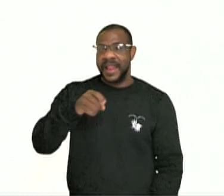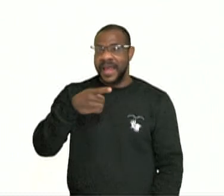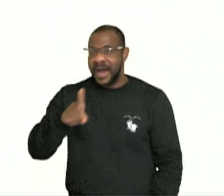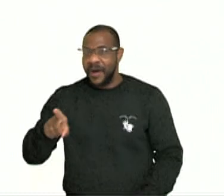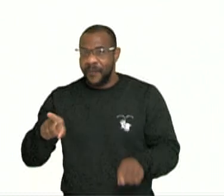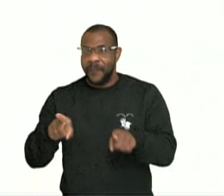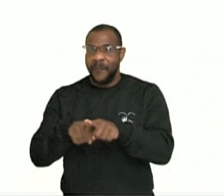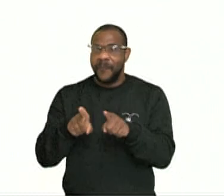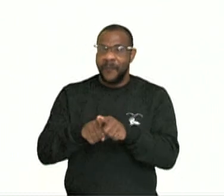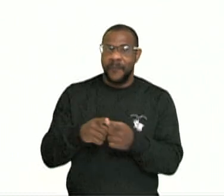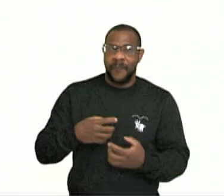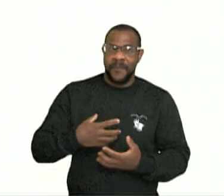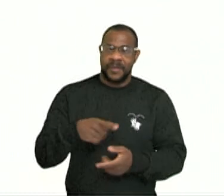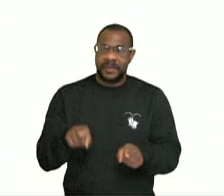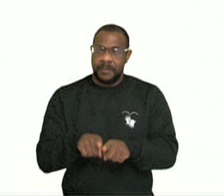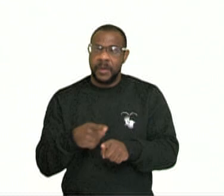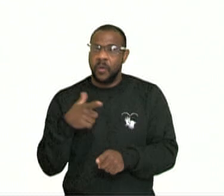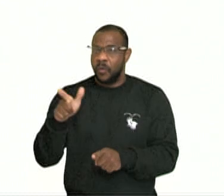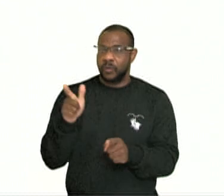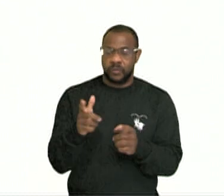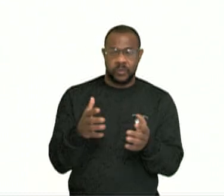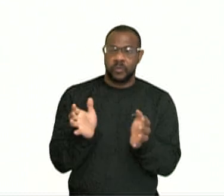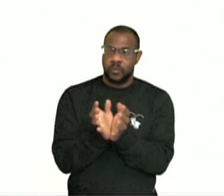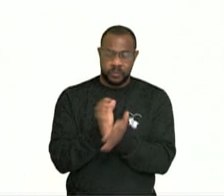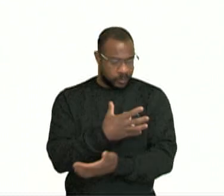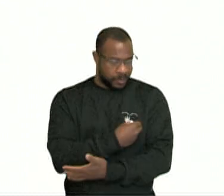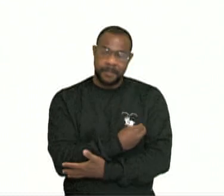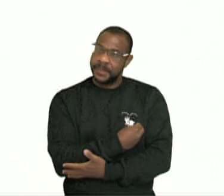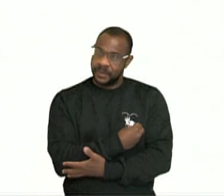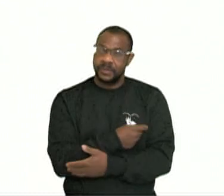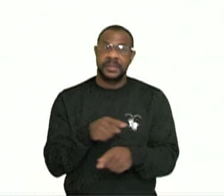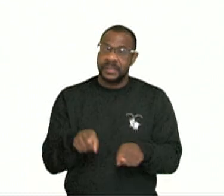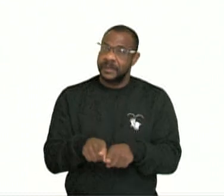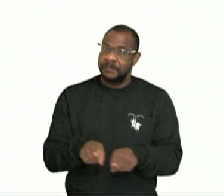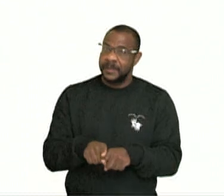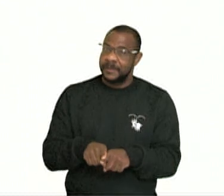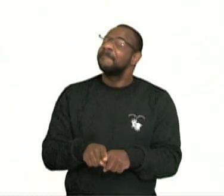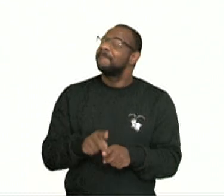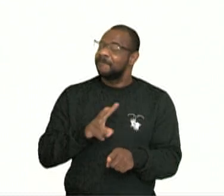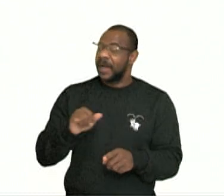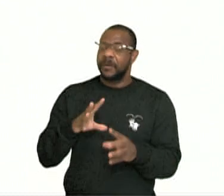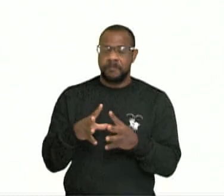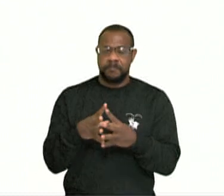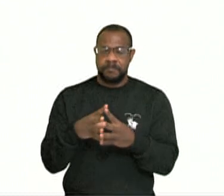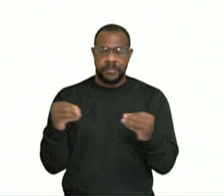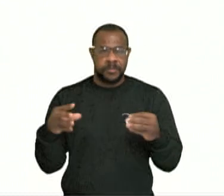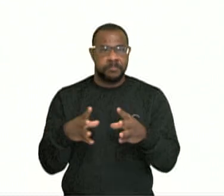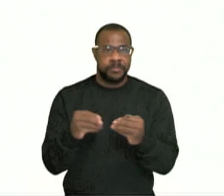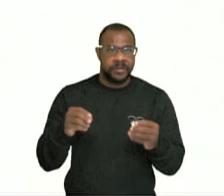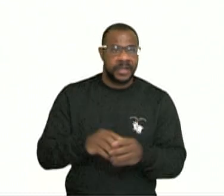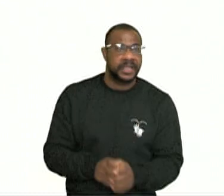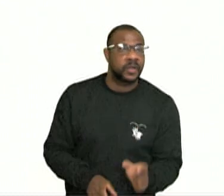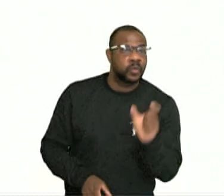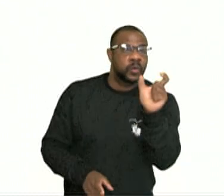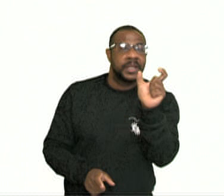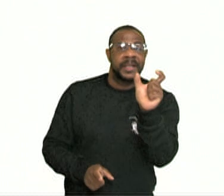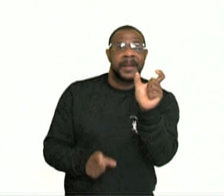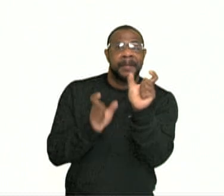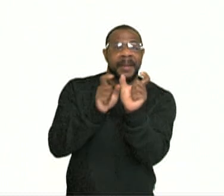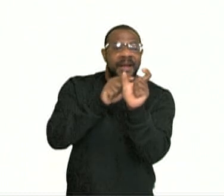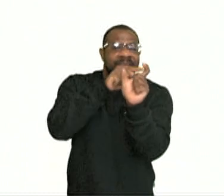mamífero tropical parece caminhar para a extinção. Essas duas palavras grifadas são operadores argumentativos porque